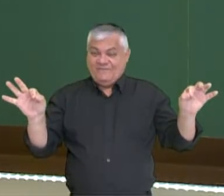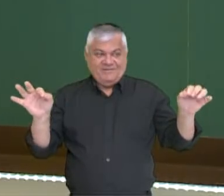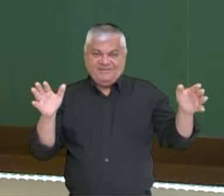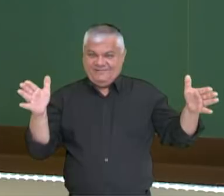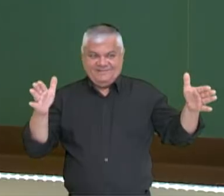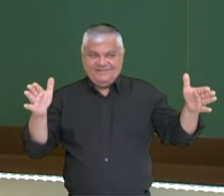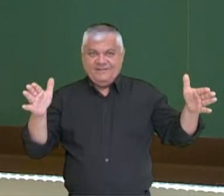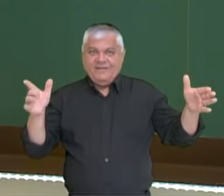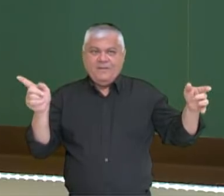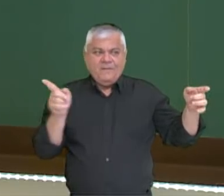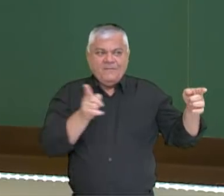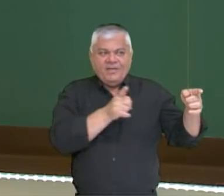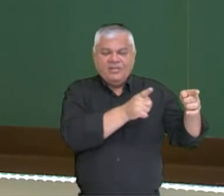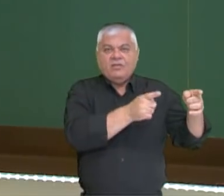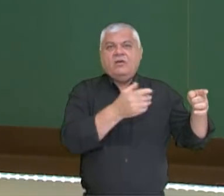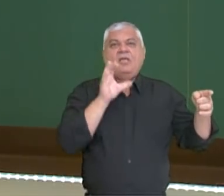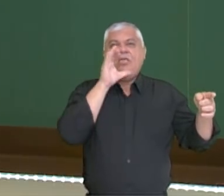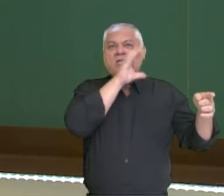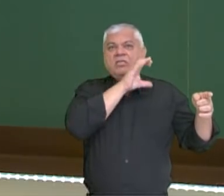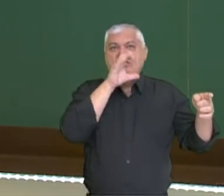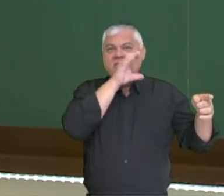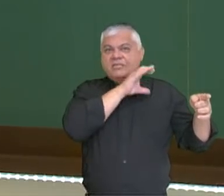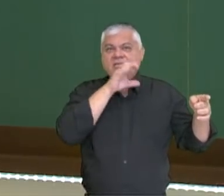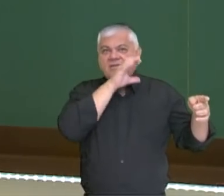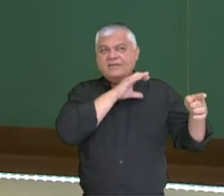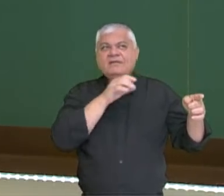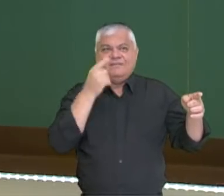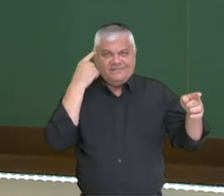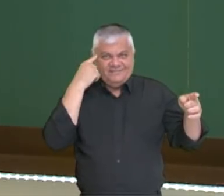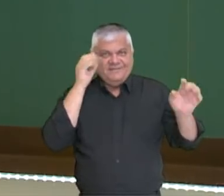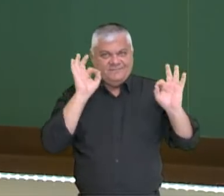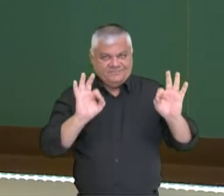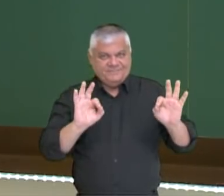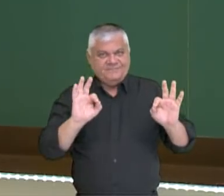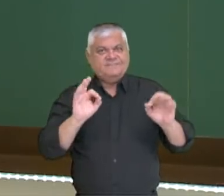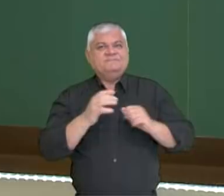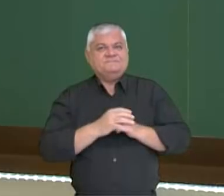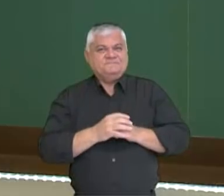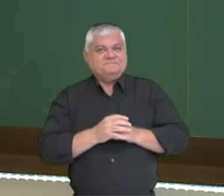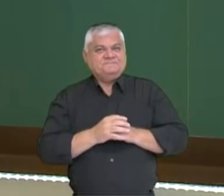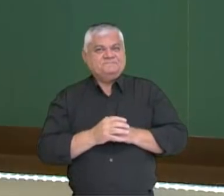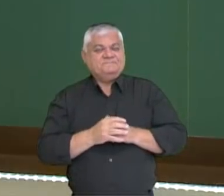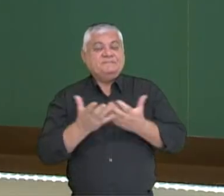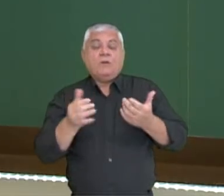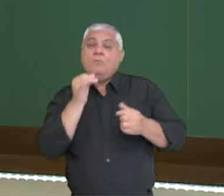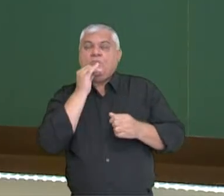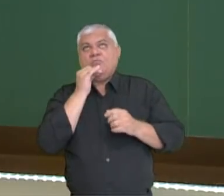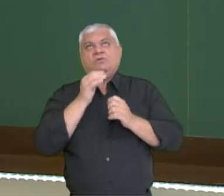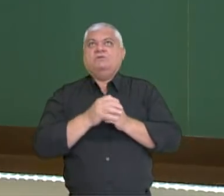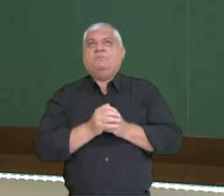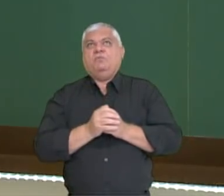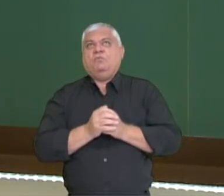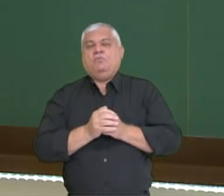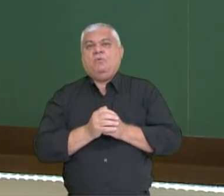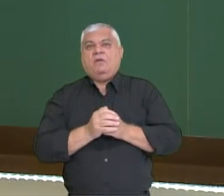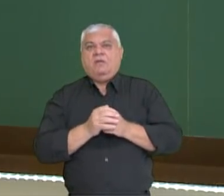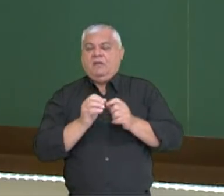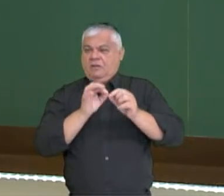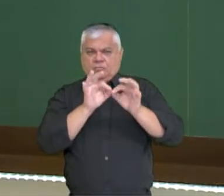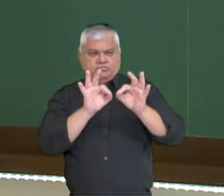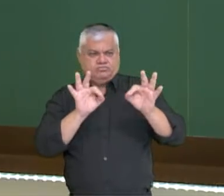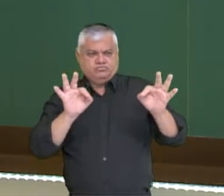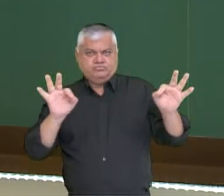latitude, menor será a temperatura, menores serão as médias térmicas anuais. Ou seja, regiões de